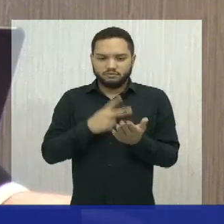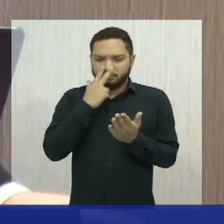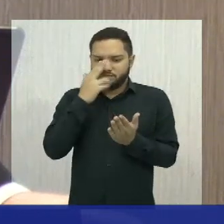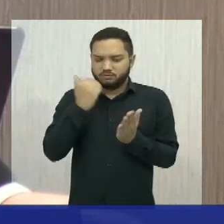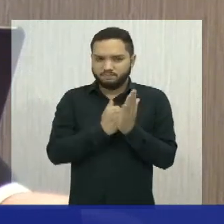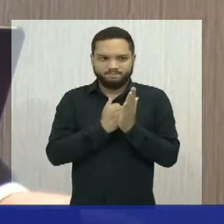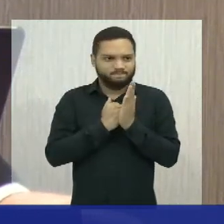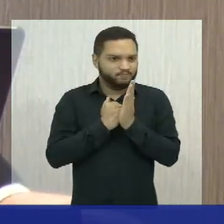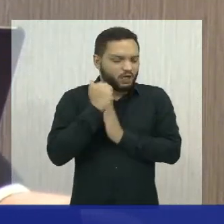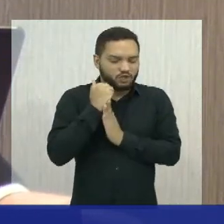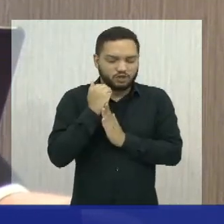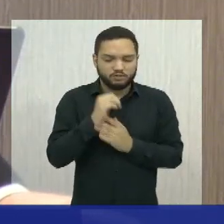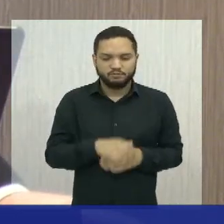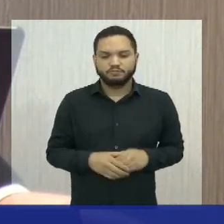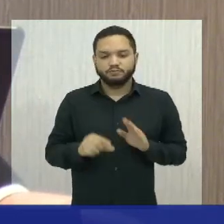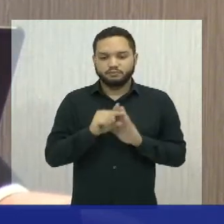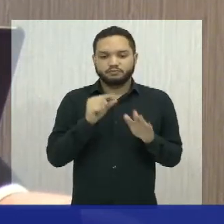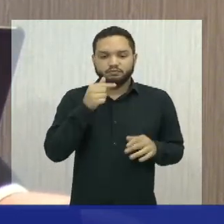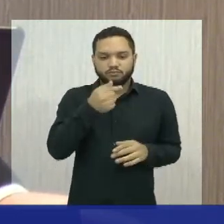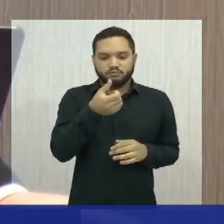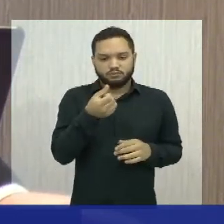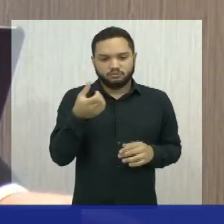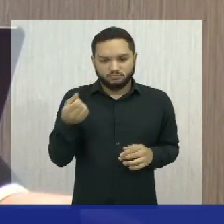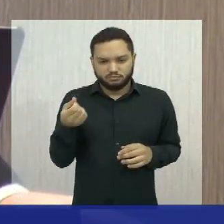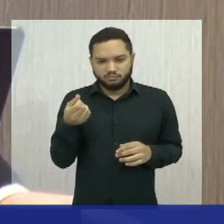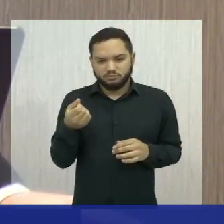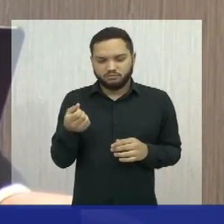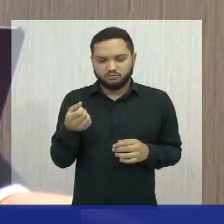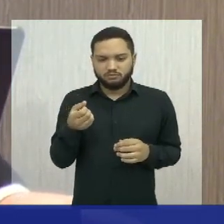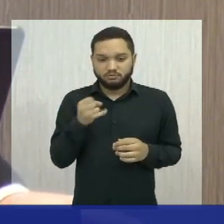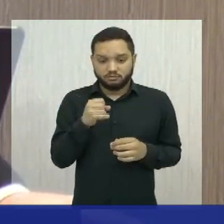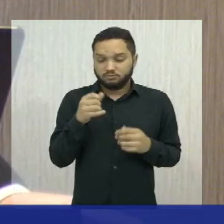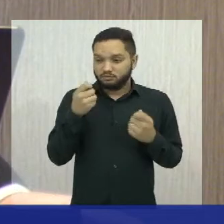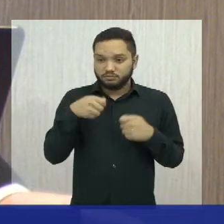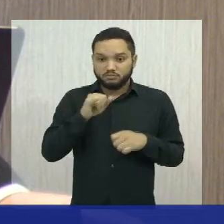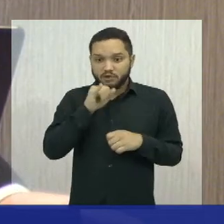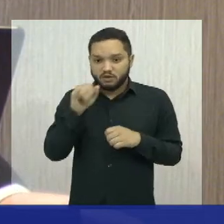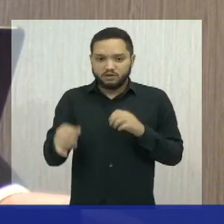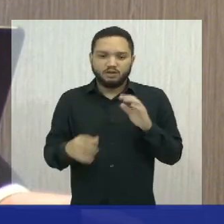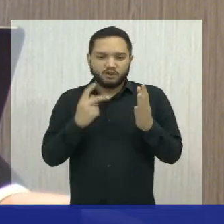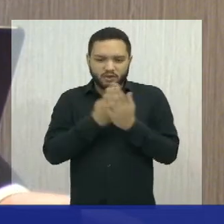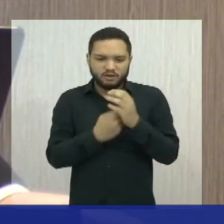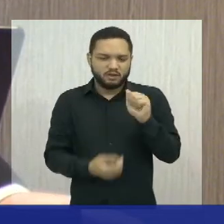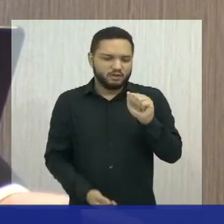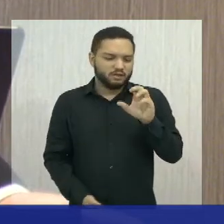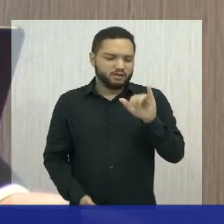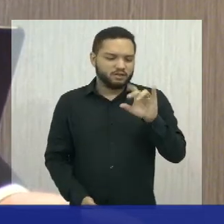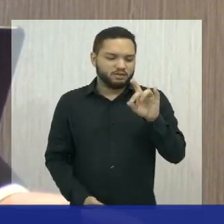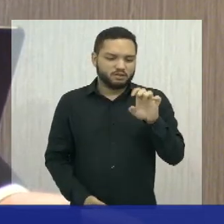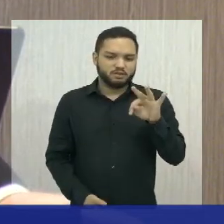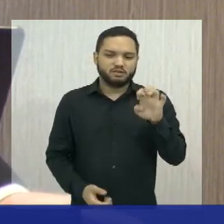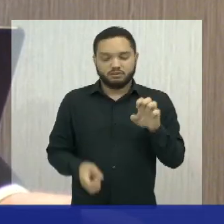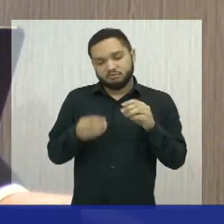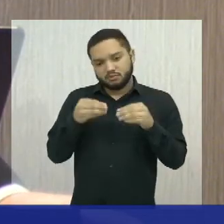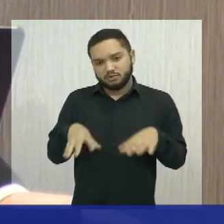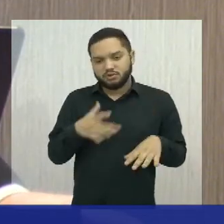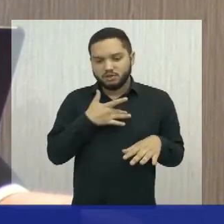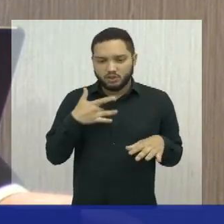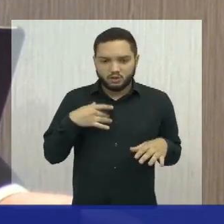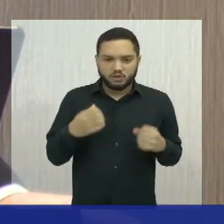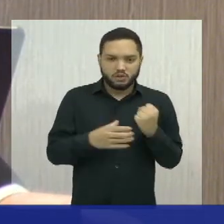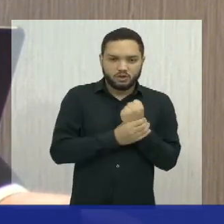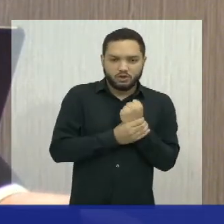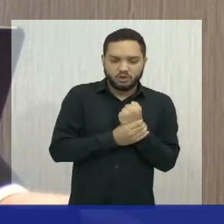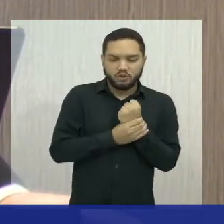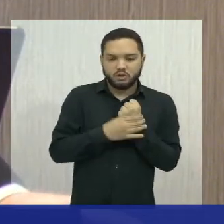excessivas, né? O artigo 766 diz, deixar de comunicar acidentes que prejudiquem a saúde, a segurança e o bem-estar